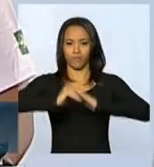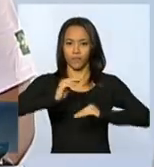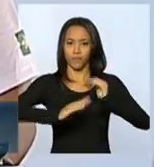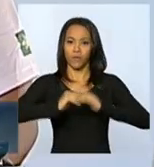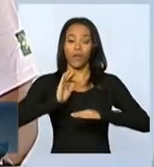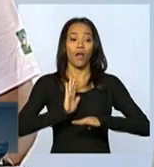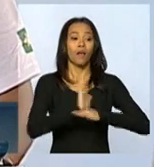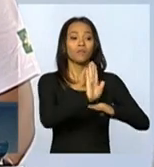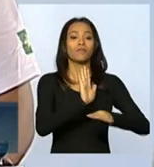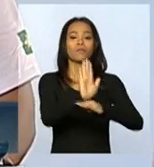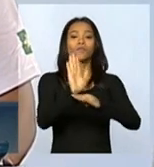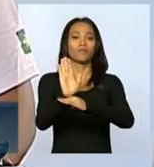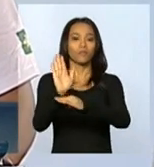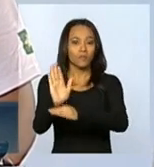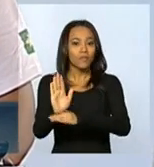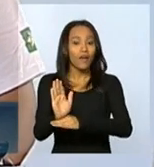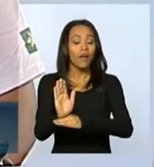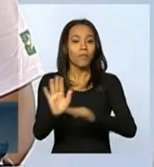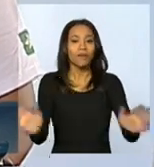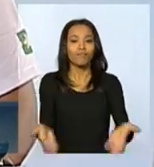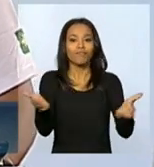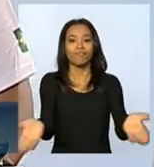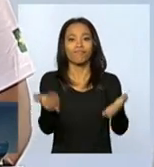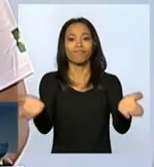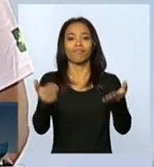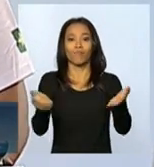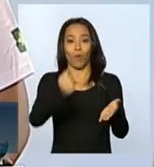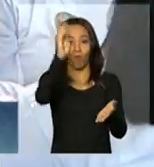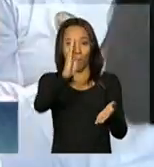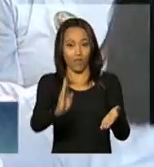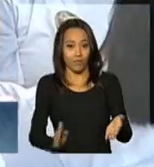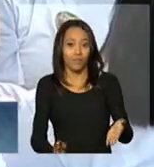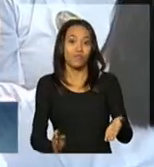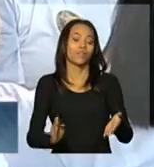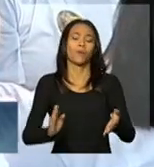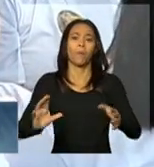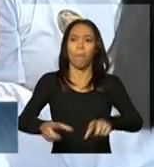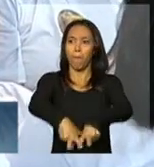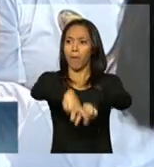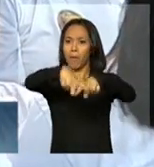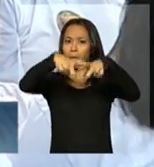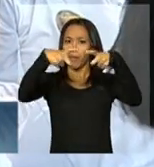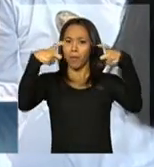contribuir para a construção de um Brasil maior e melhor.